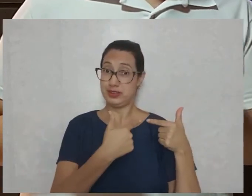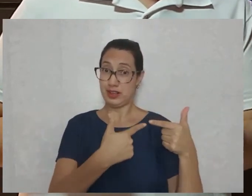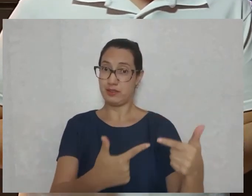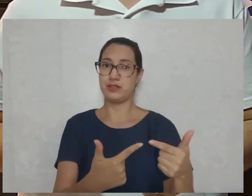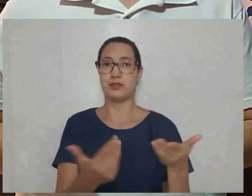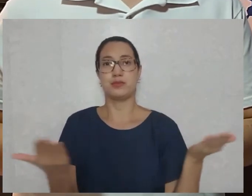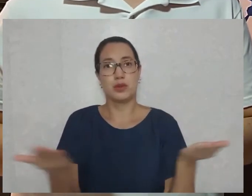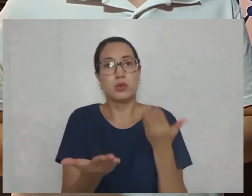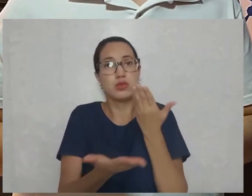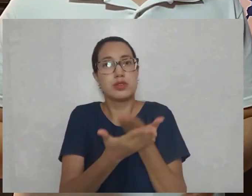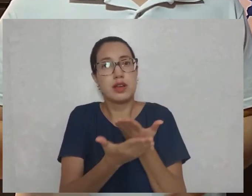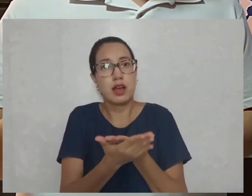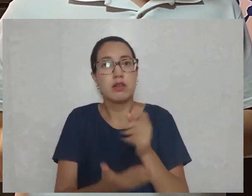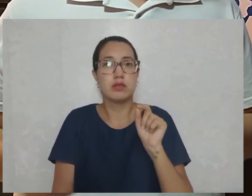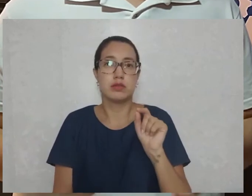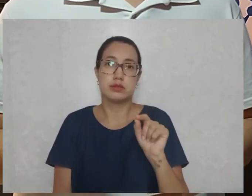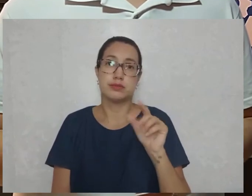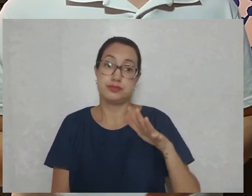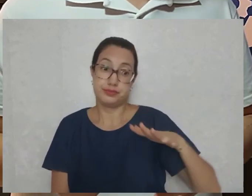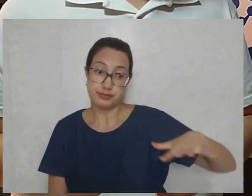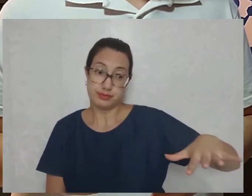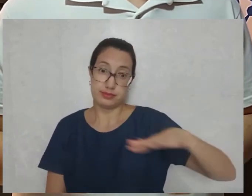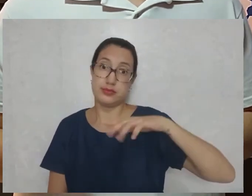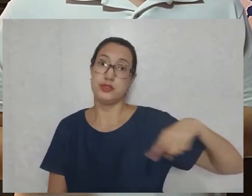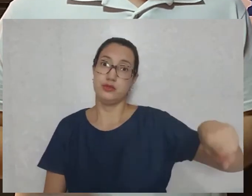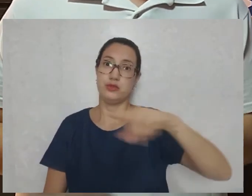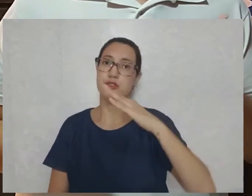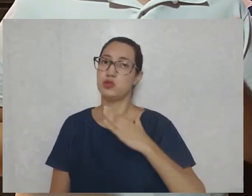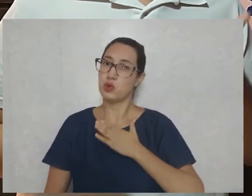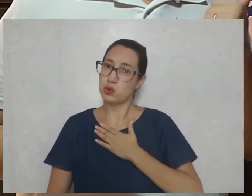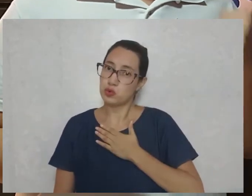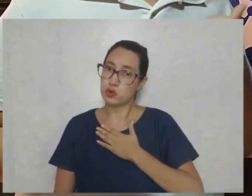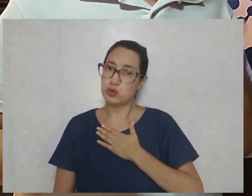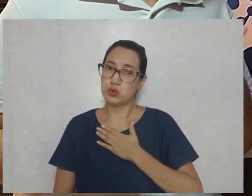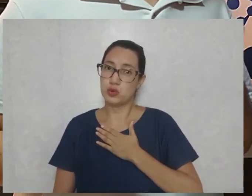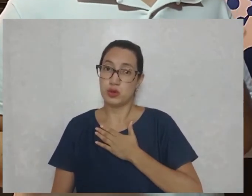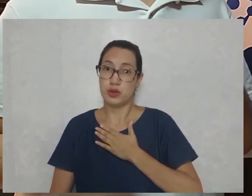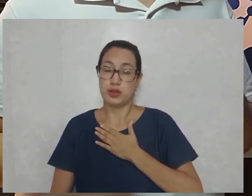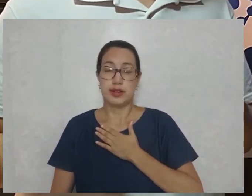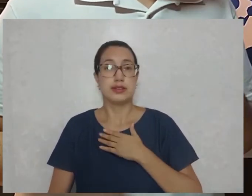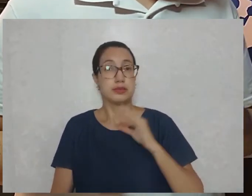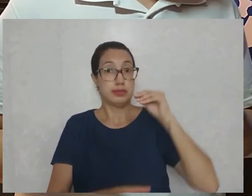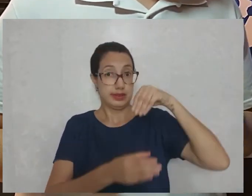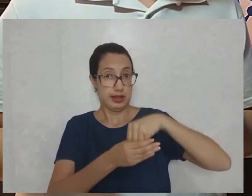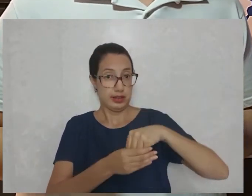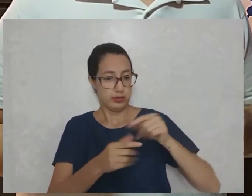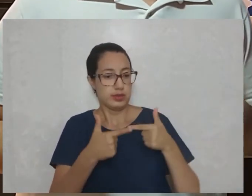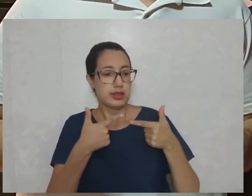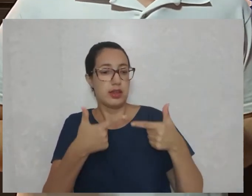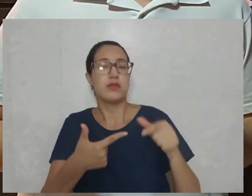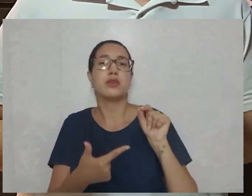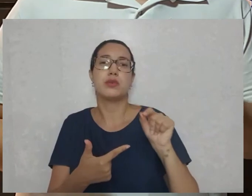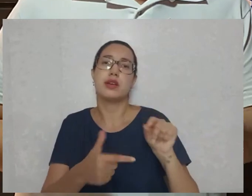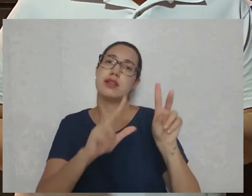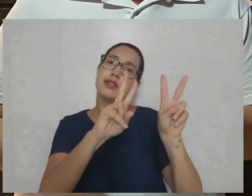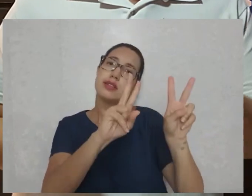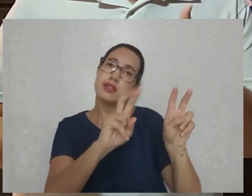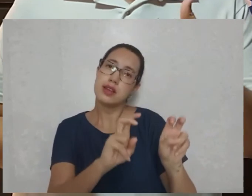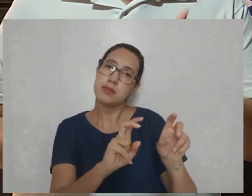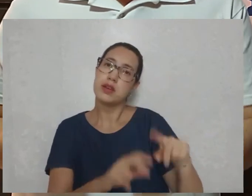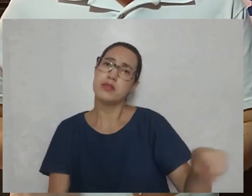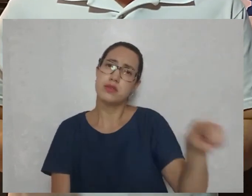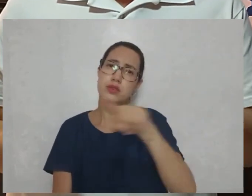na sub-área que vocês escolheram e algum daqueles desafios e tentarem fazer esse processo de refinamento do tema para chegar em